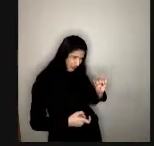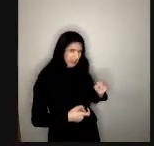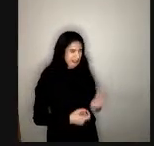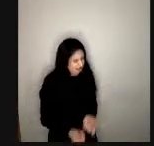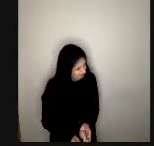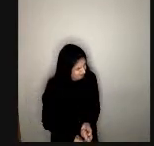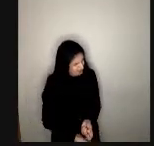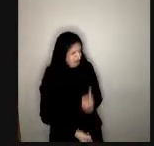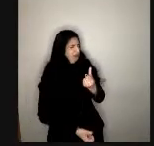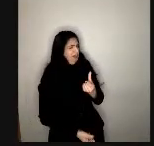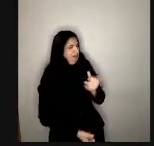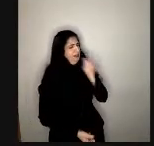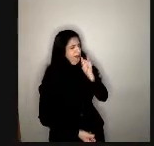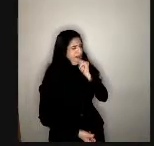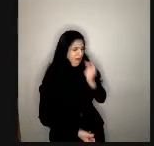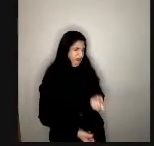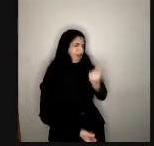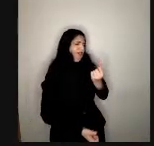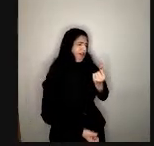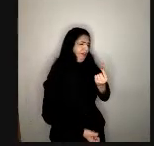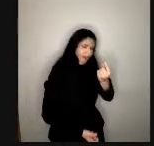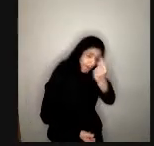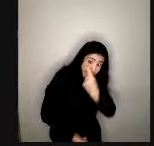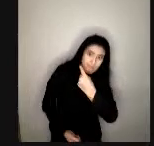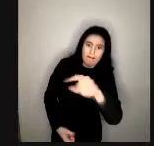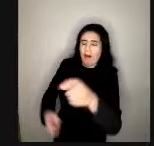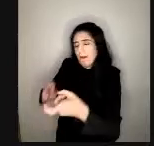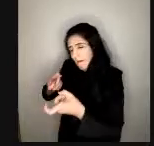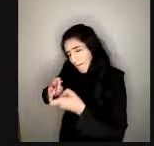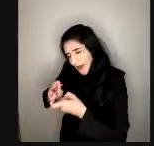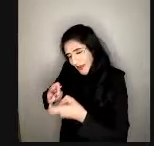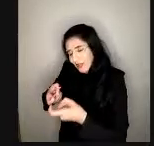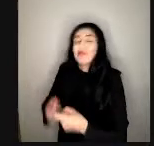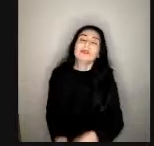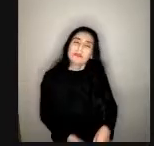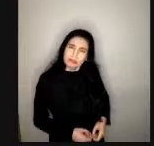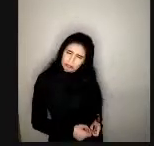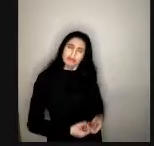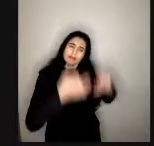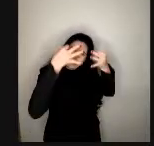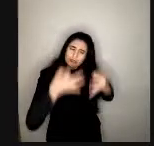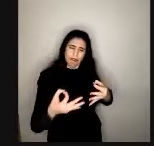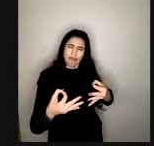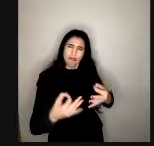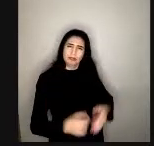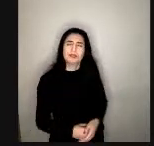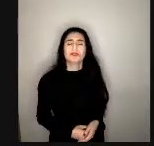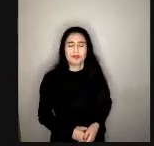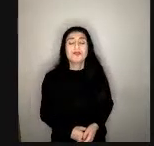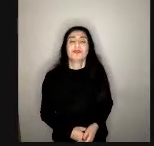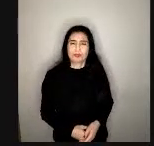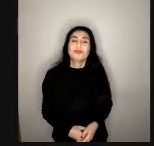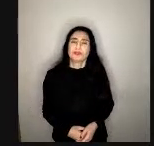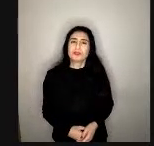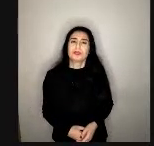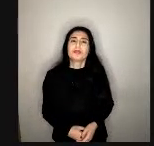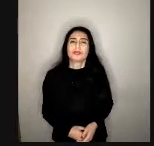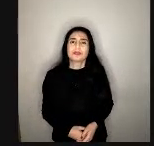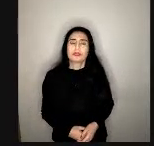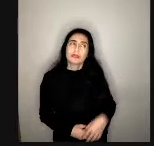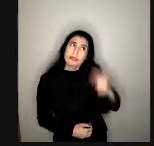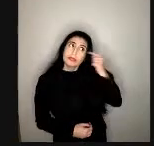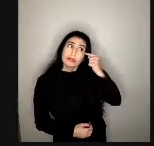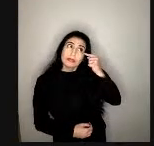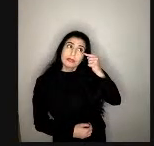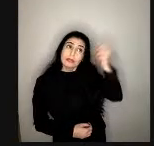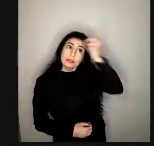assim, aí eu vou atrás. Né? E eu acho que é muito legal a gente ficar com essa antena ligada. E aí eu queria